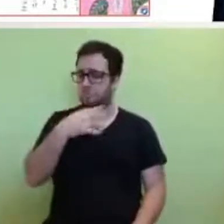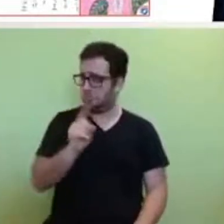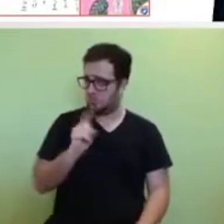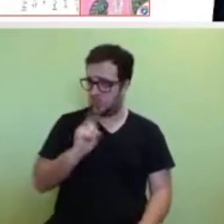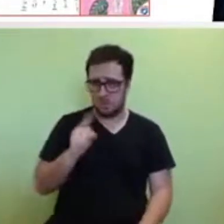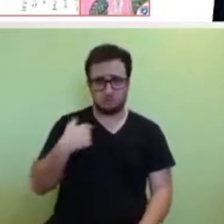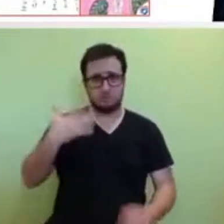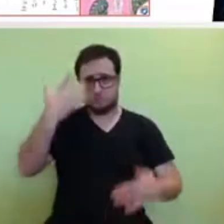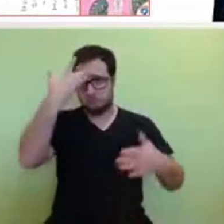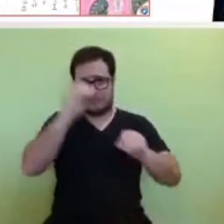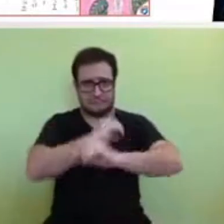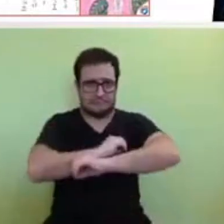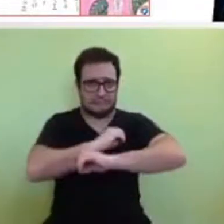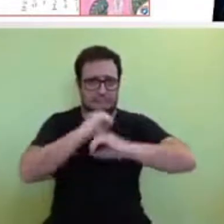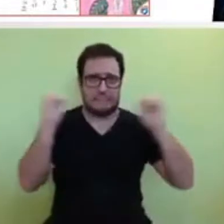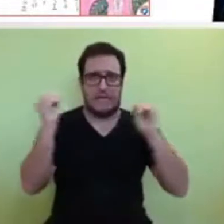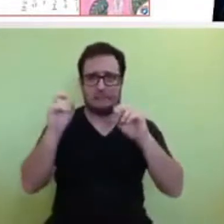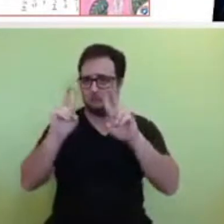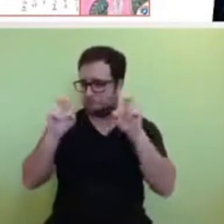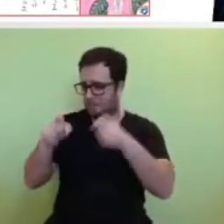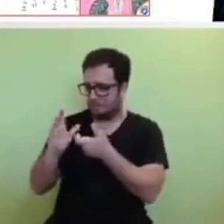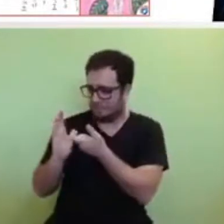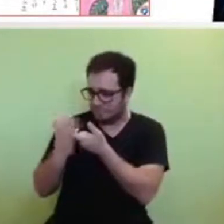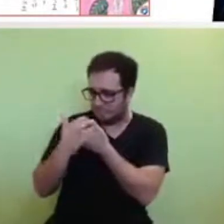sobre tecnologia até.